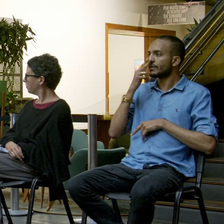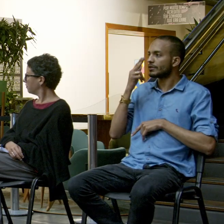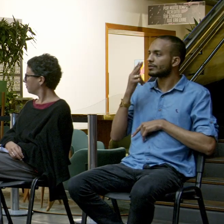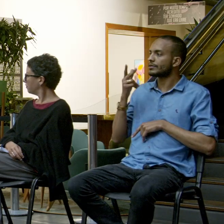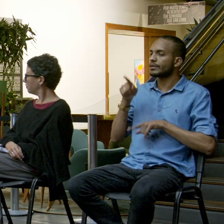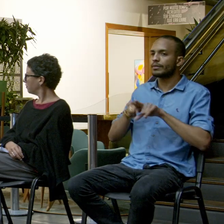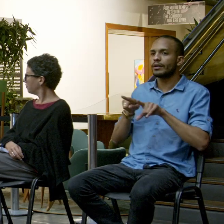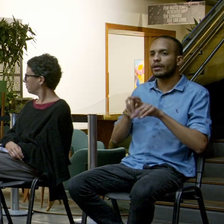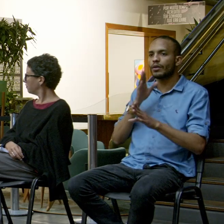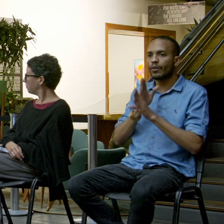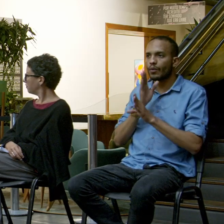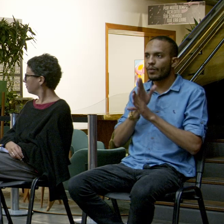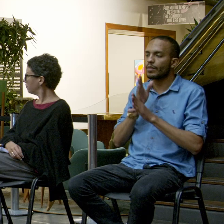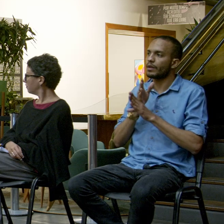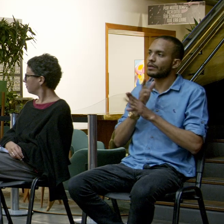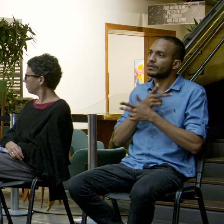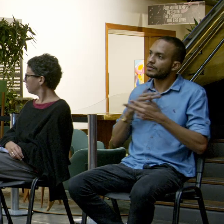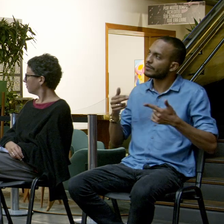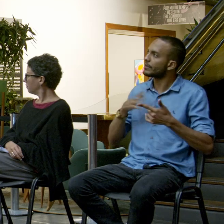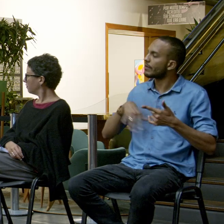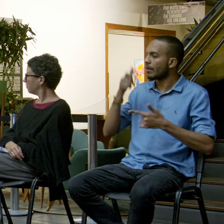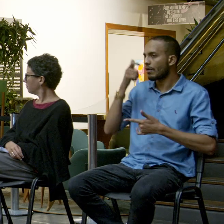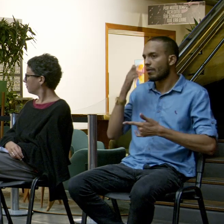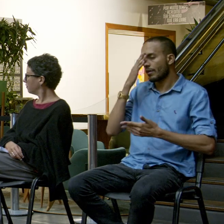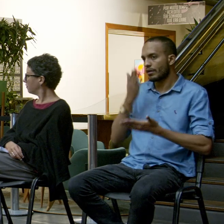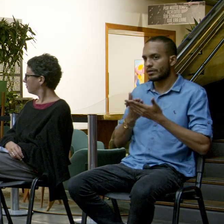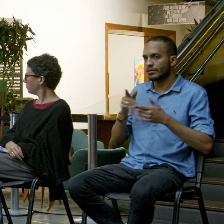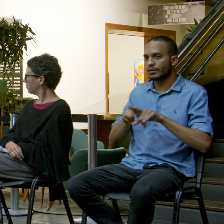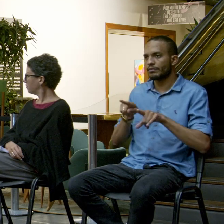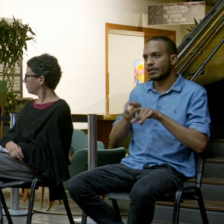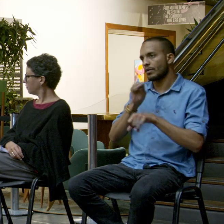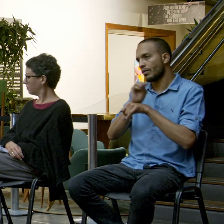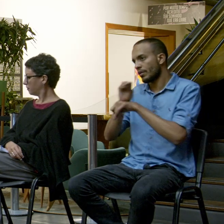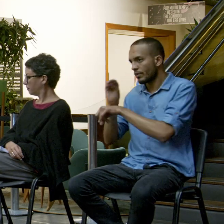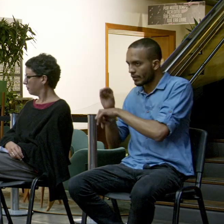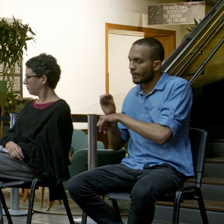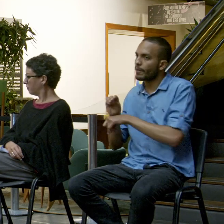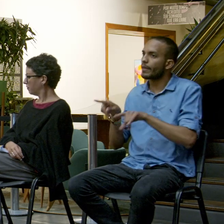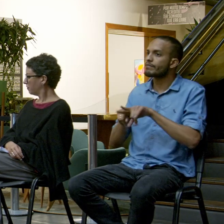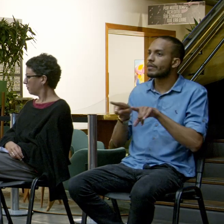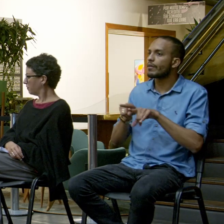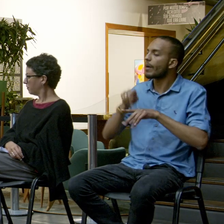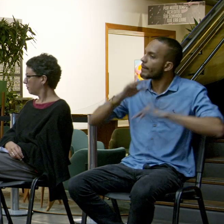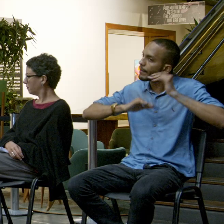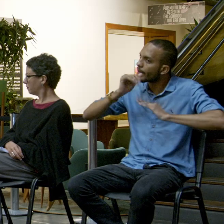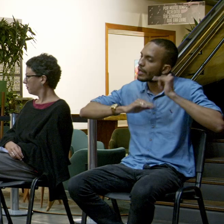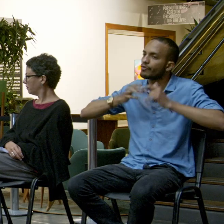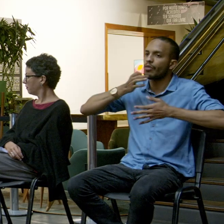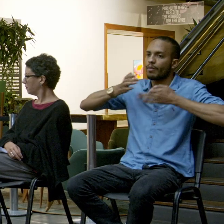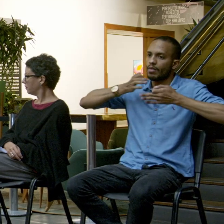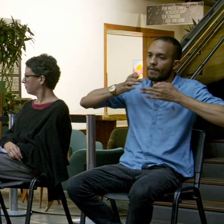encontra muitos ecos no que eu acredito como prática curatorial, como prática crítica. E